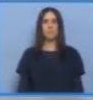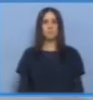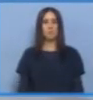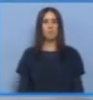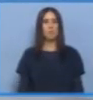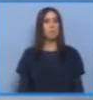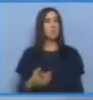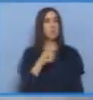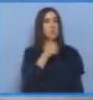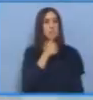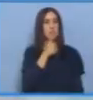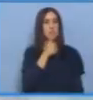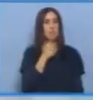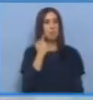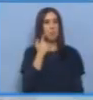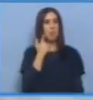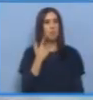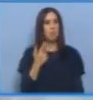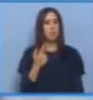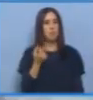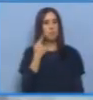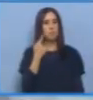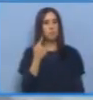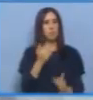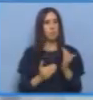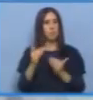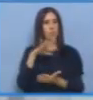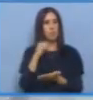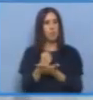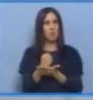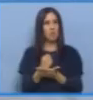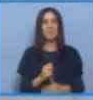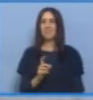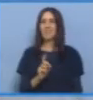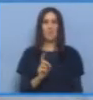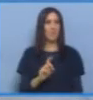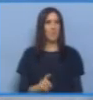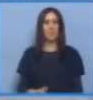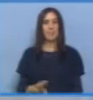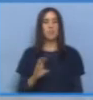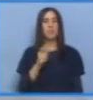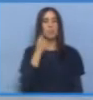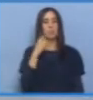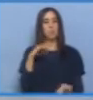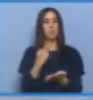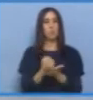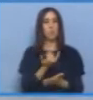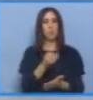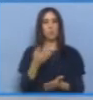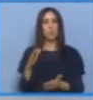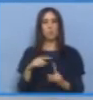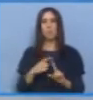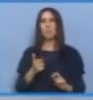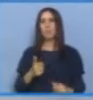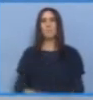que decides fazer após terminado o curso superior? Não. Terminei o curso em 2011, fiz